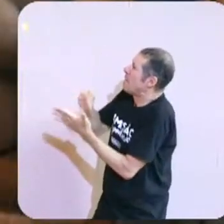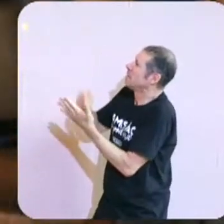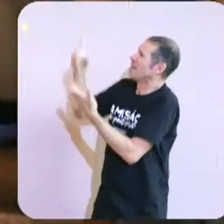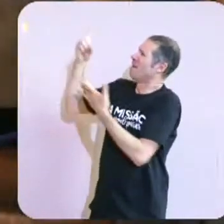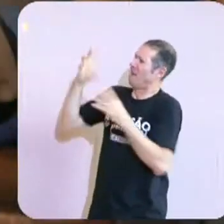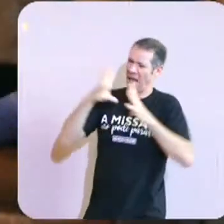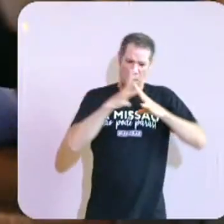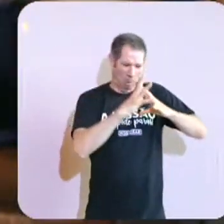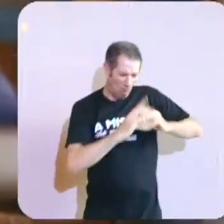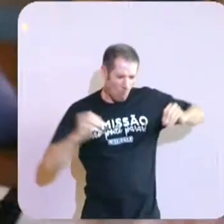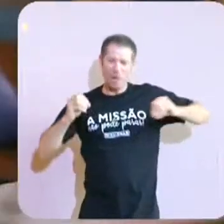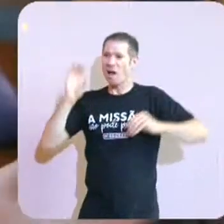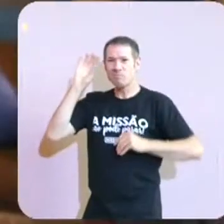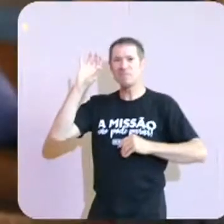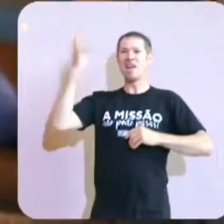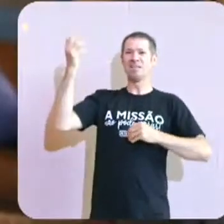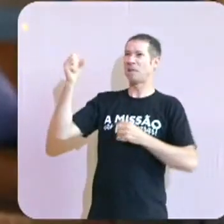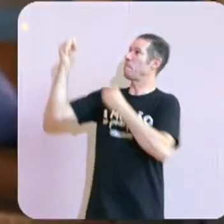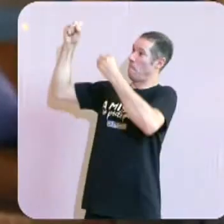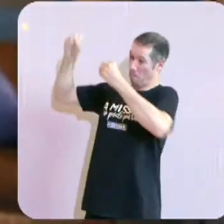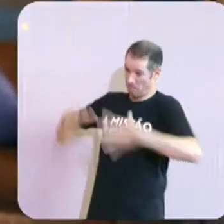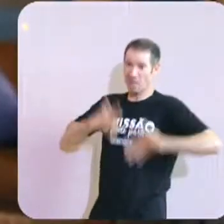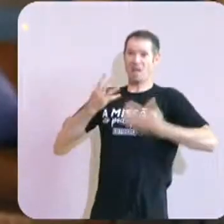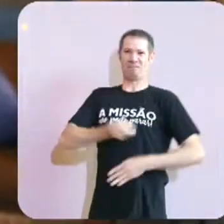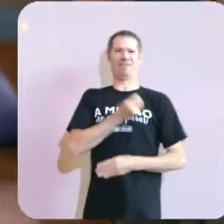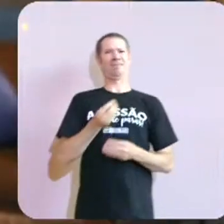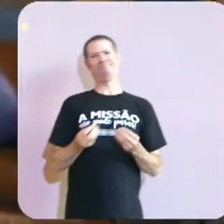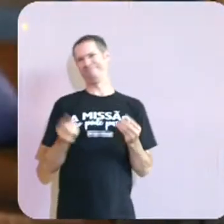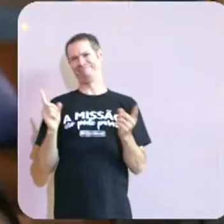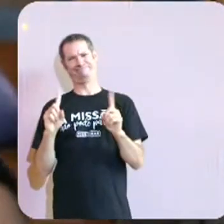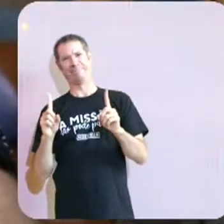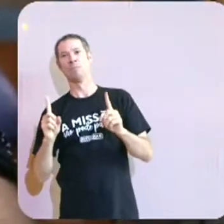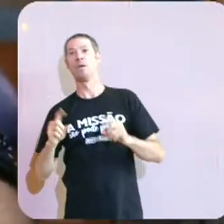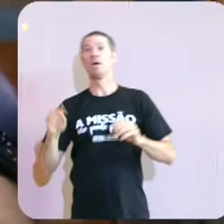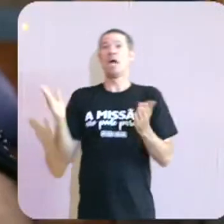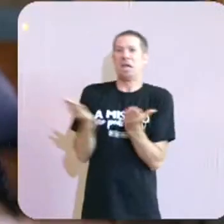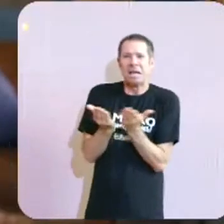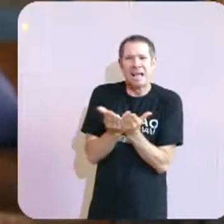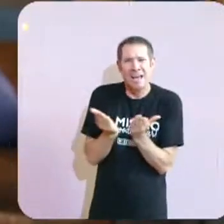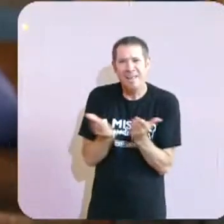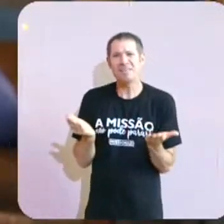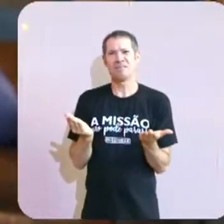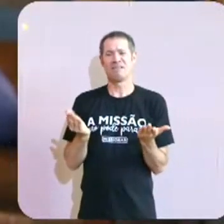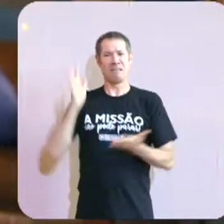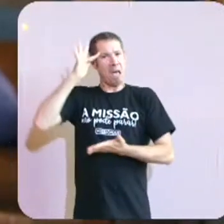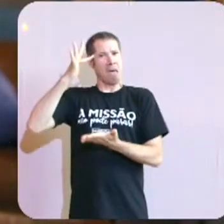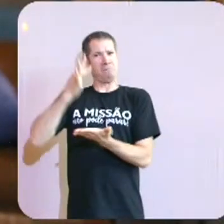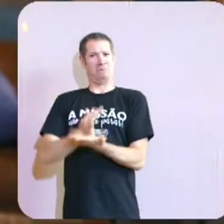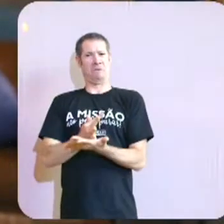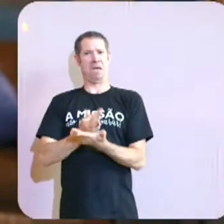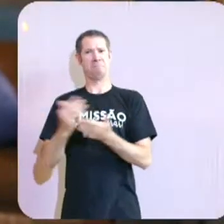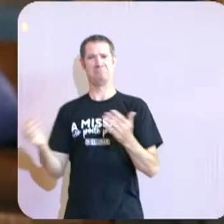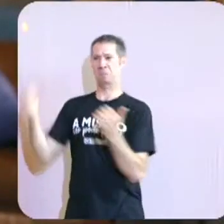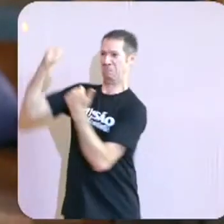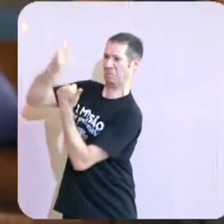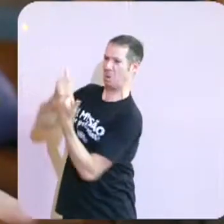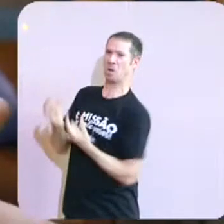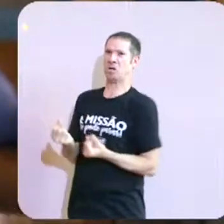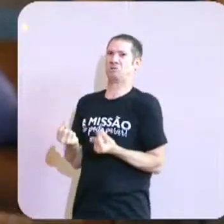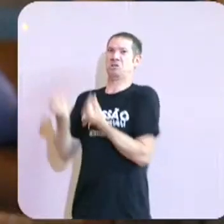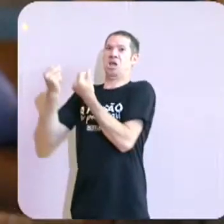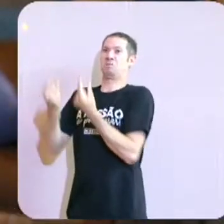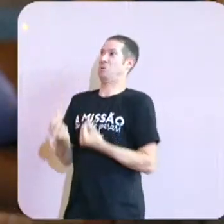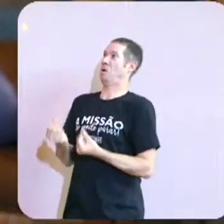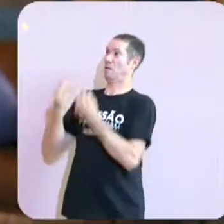nos curar, de realizar milagres nas nossas vidas somente porque somos crentes. É como se a fé fosse uma moeda de troca e o